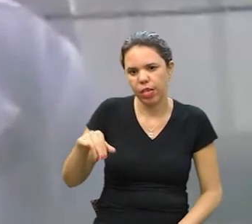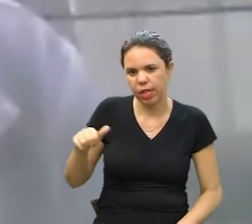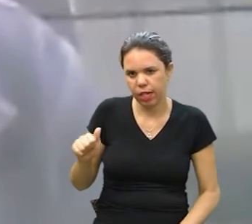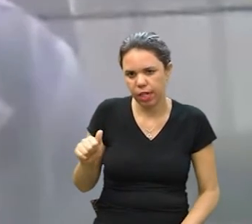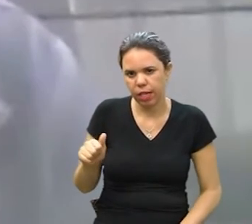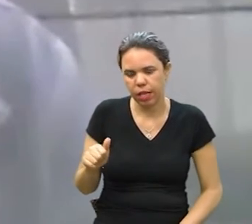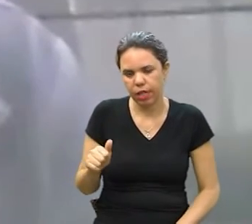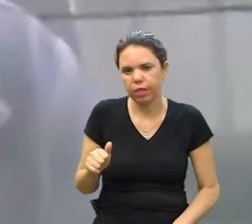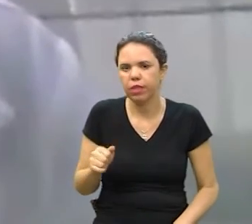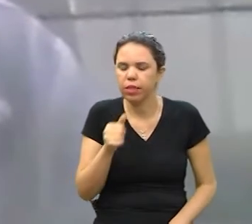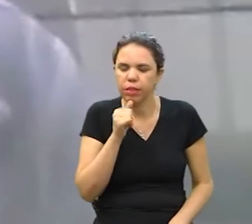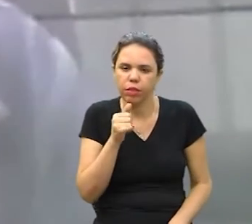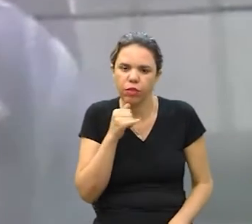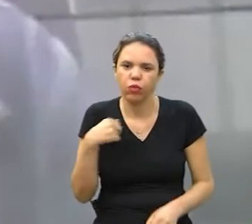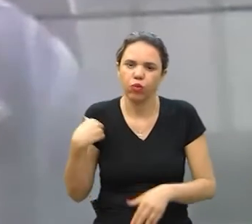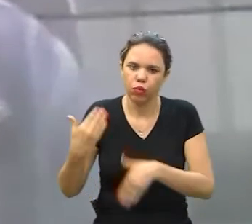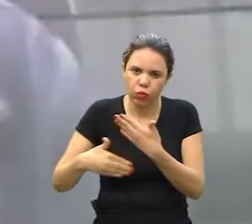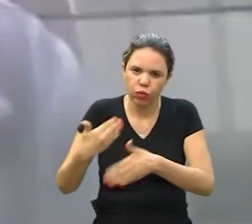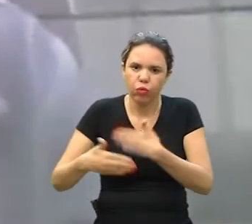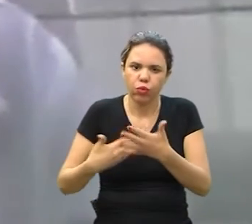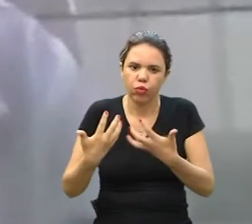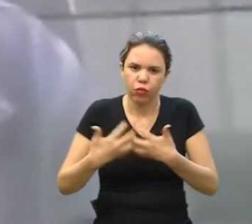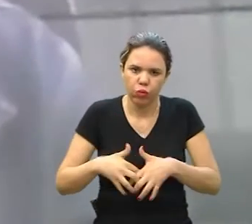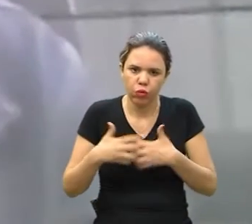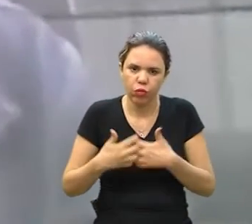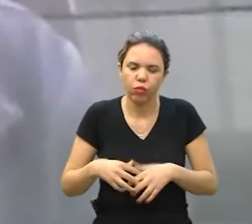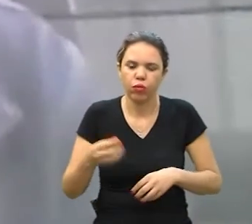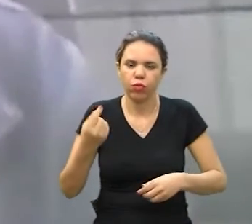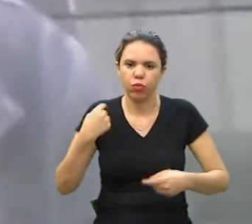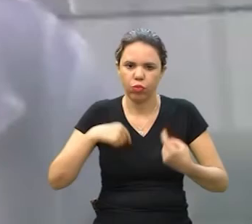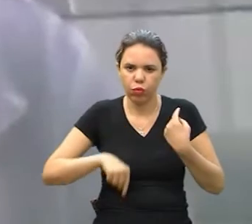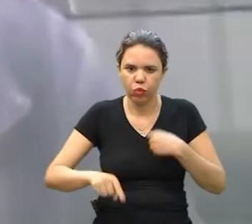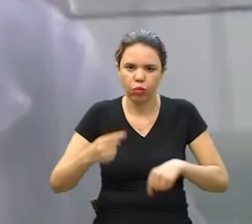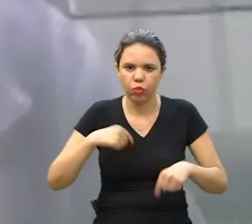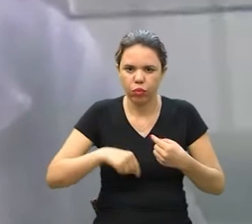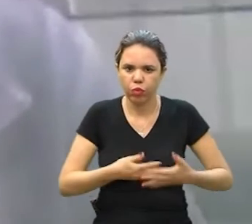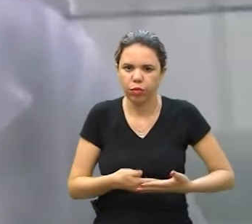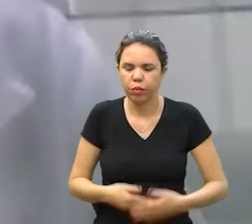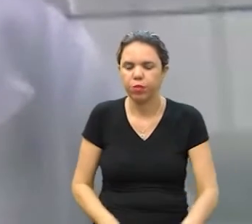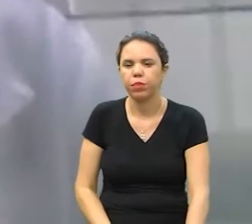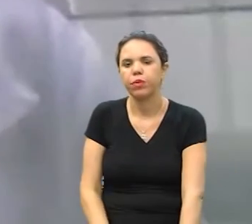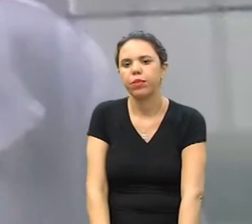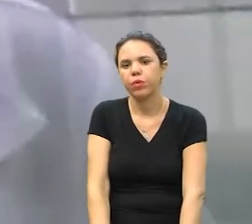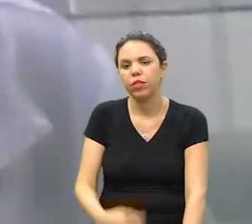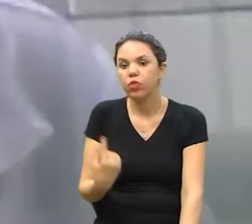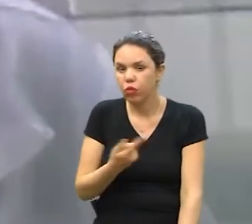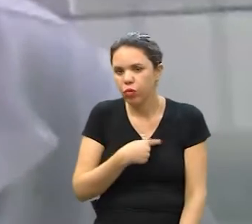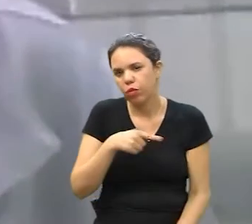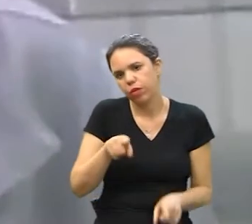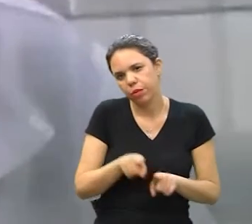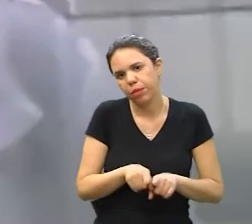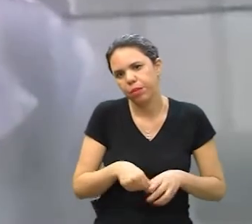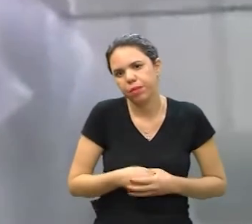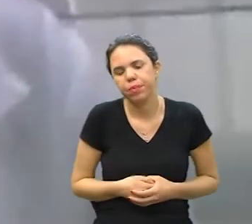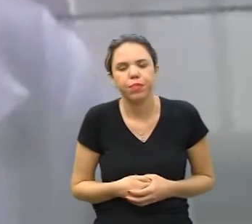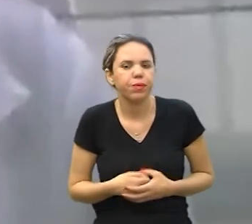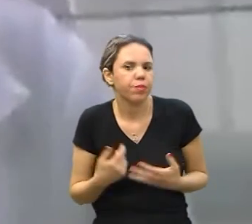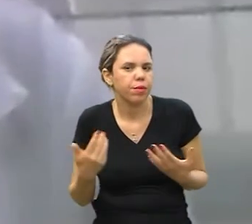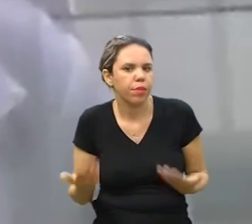vai estabelecer um ritmo do funcionamento do organismo do bebê, do nosso também,